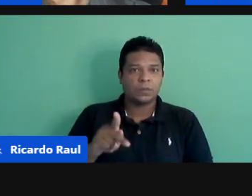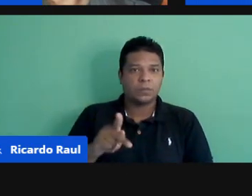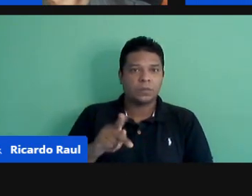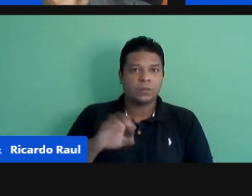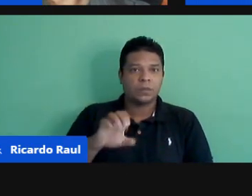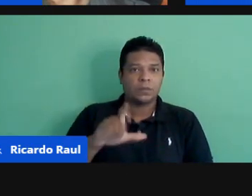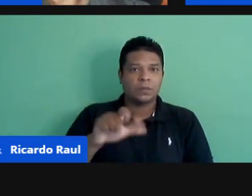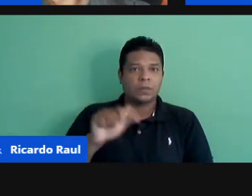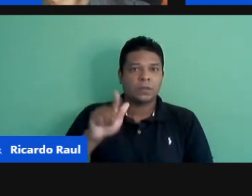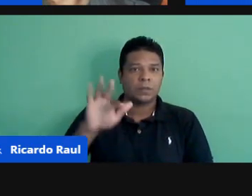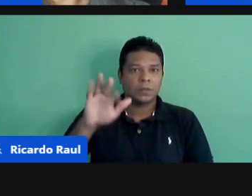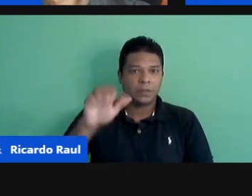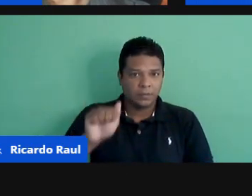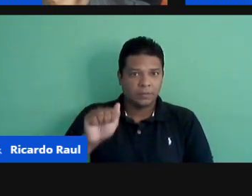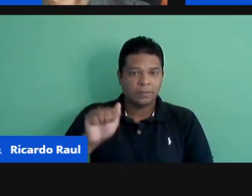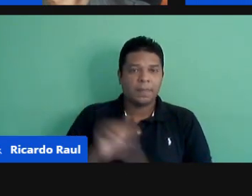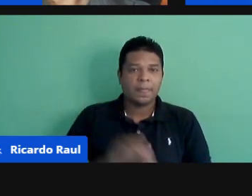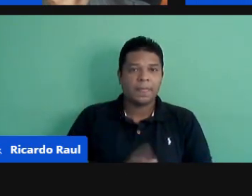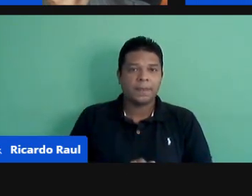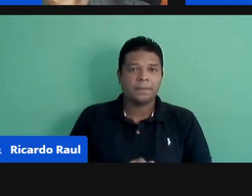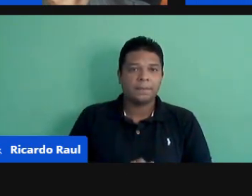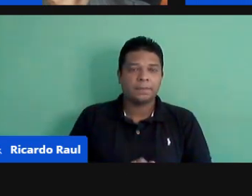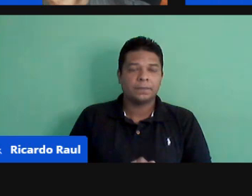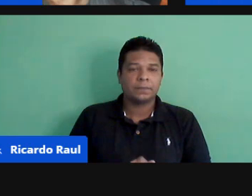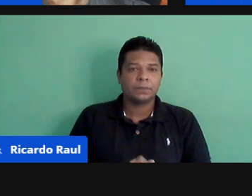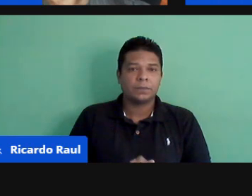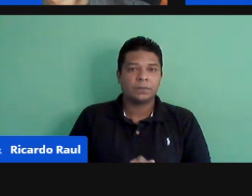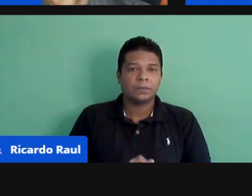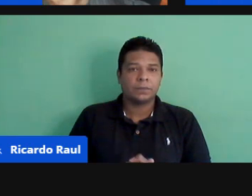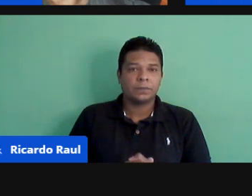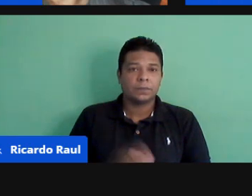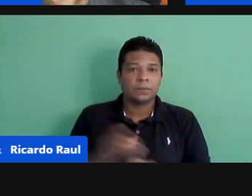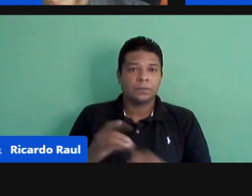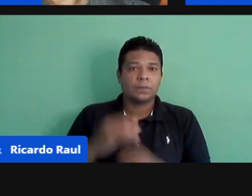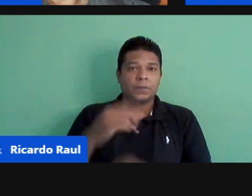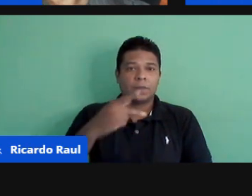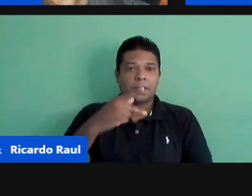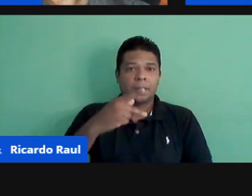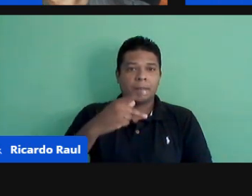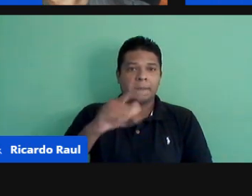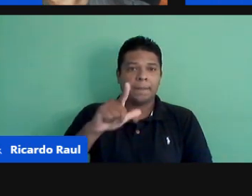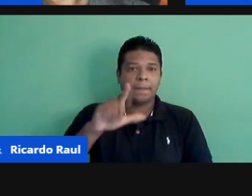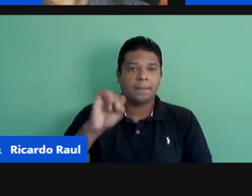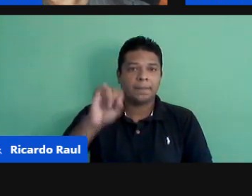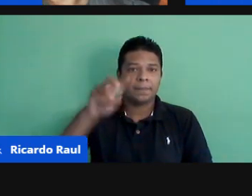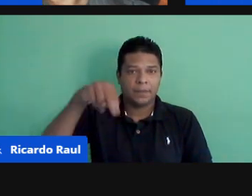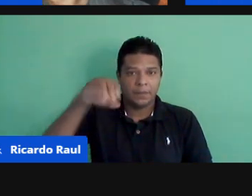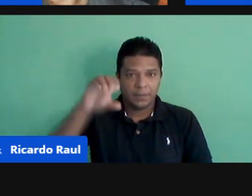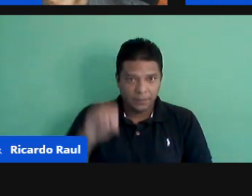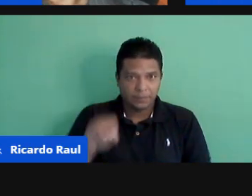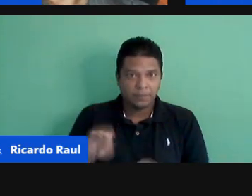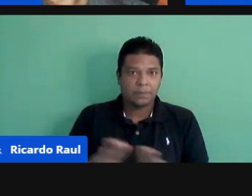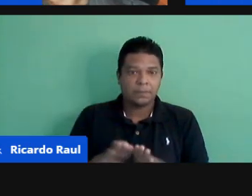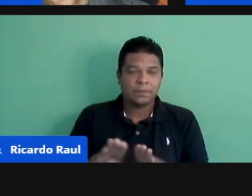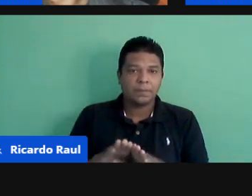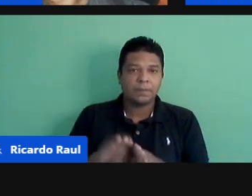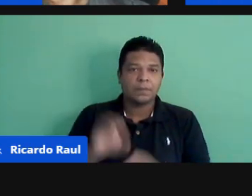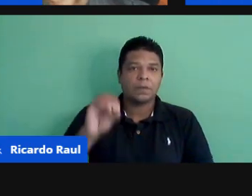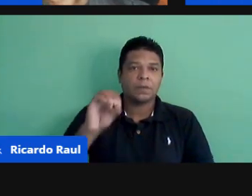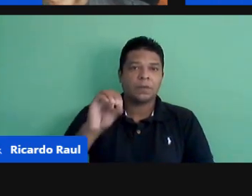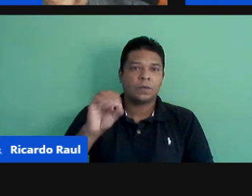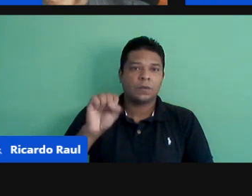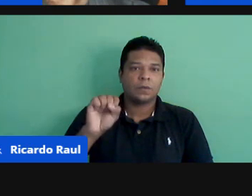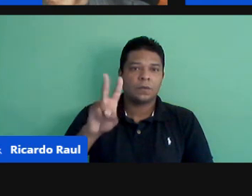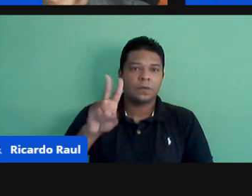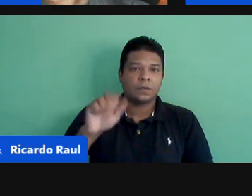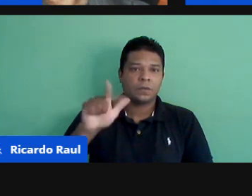Lessa, no Dr. Plínio Barbosa Martins e no Oswaldo Cruz, trabalhando com o EJA. E também